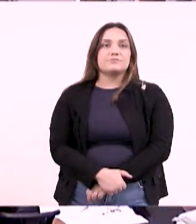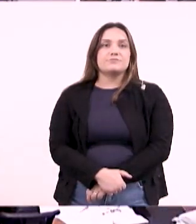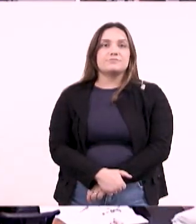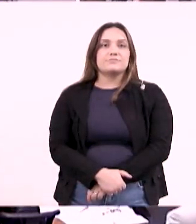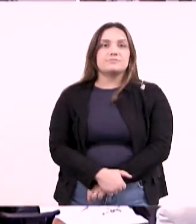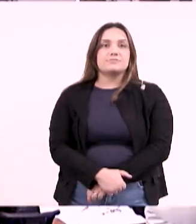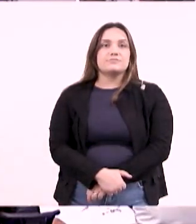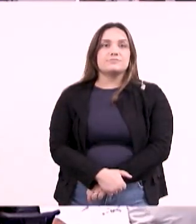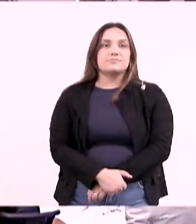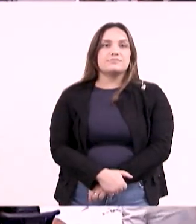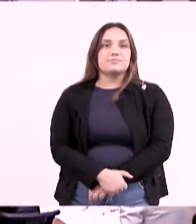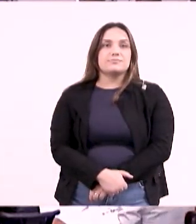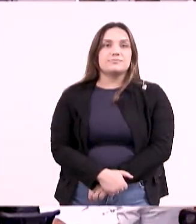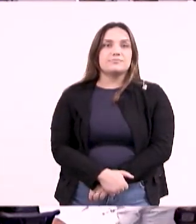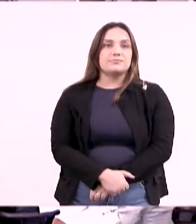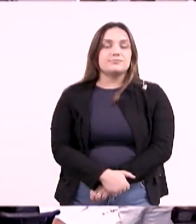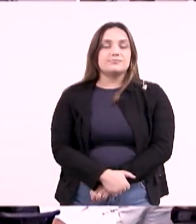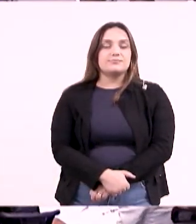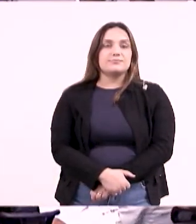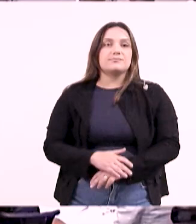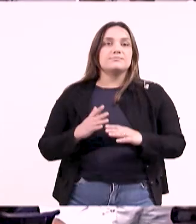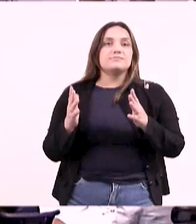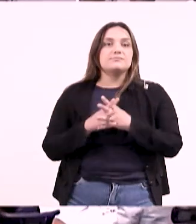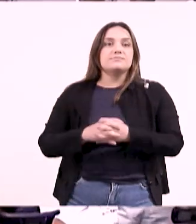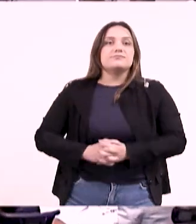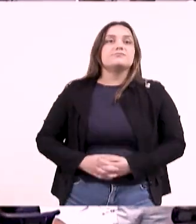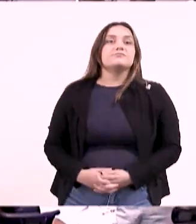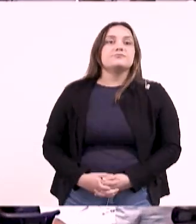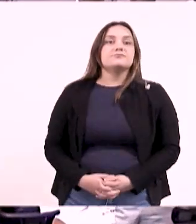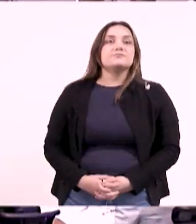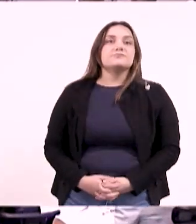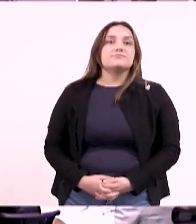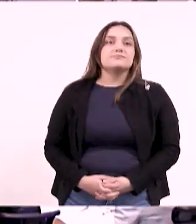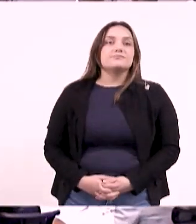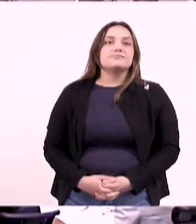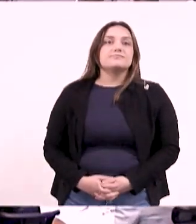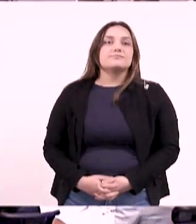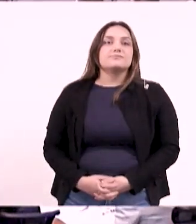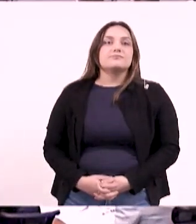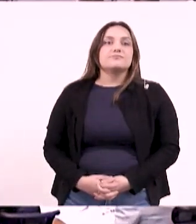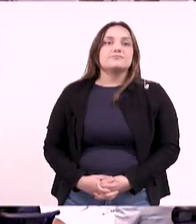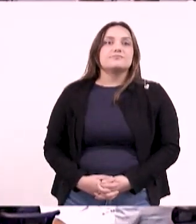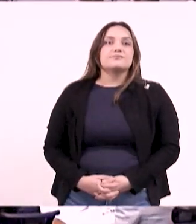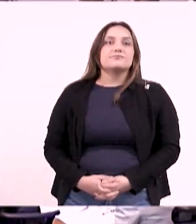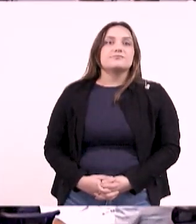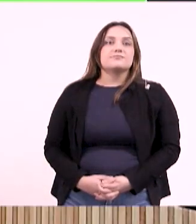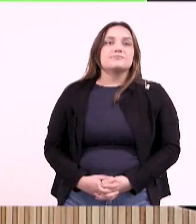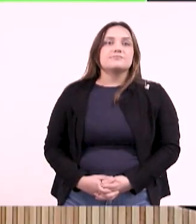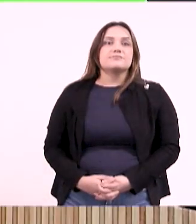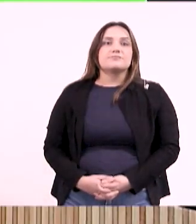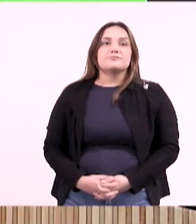até imagens aqui da represa, do rompimento, grave mesmo a situação.